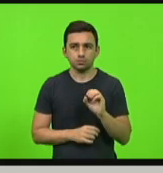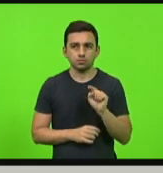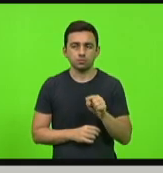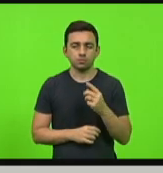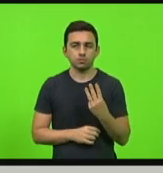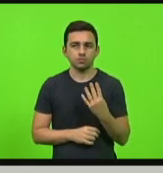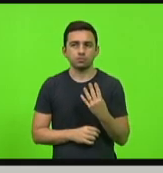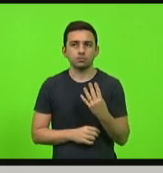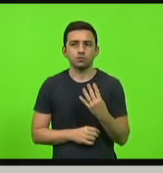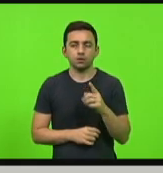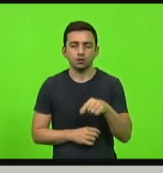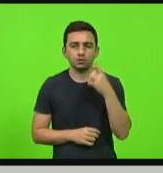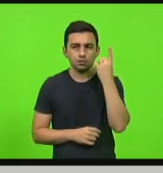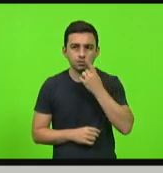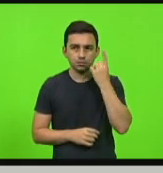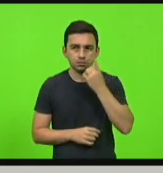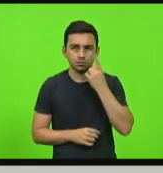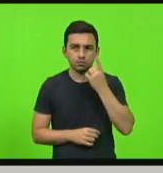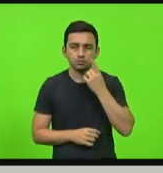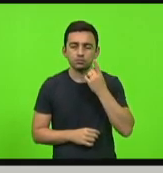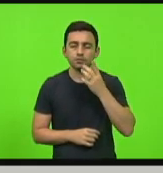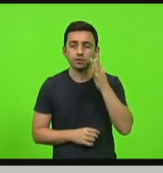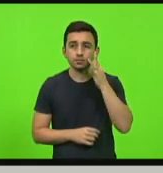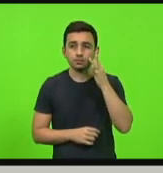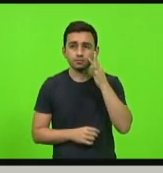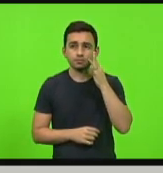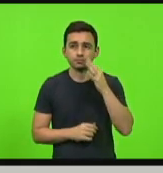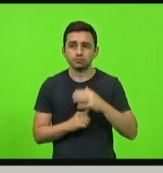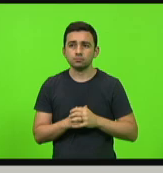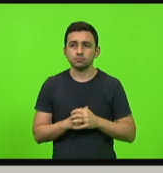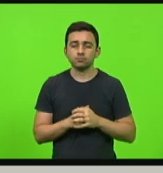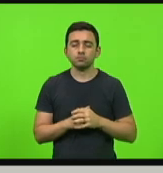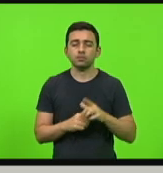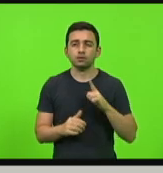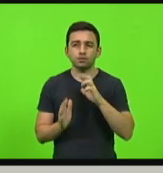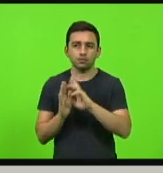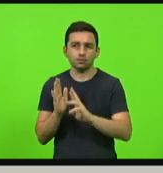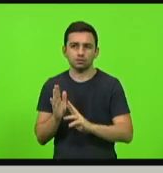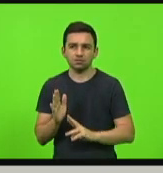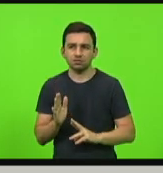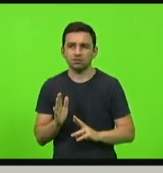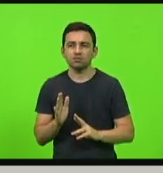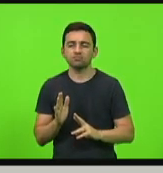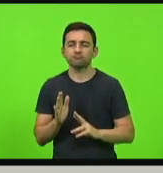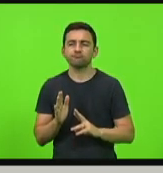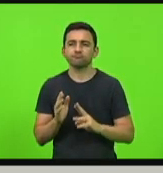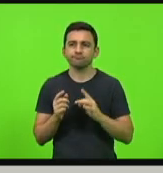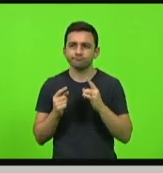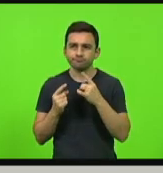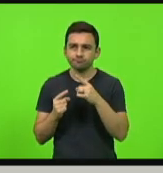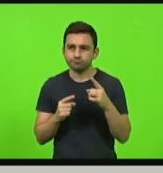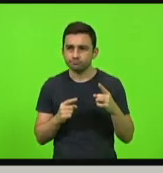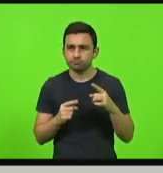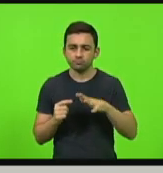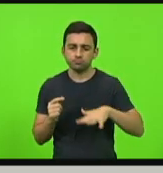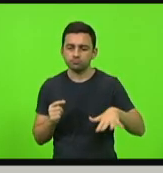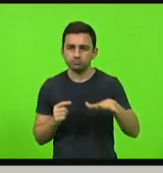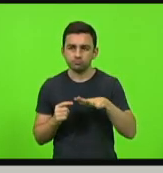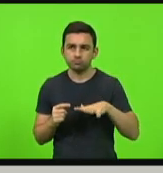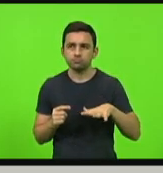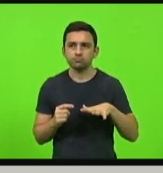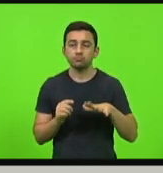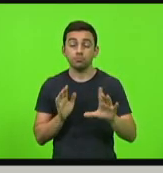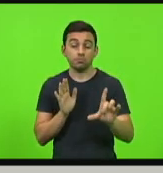380.4/2019, autor deputado Fernando Krelink, dispõe sobre o relatório de vitimização dos encarregados da aplicação da